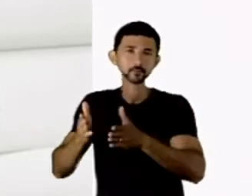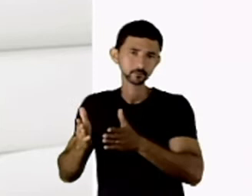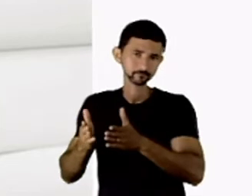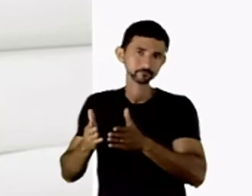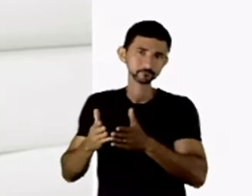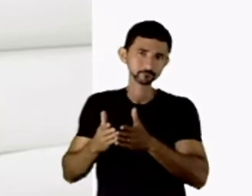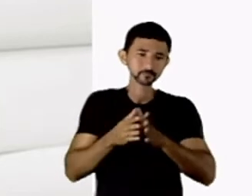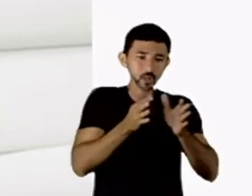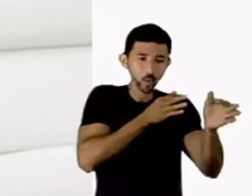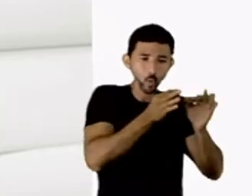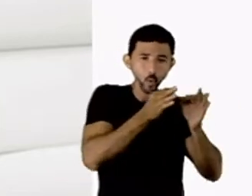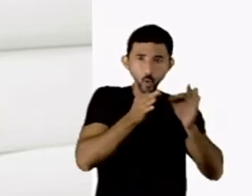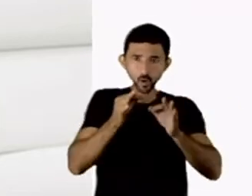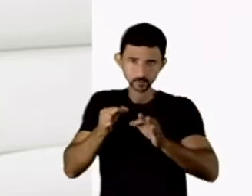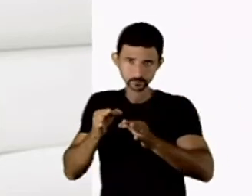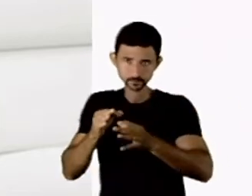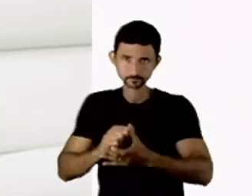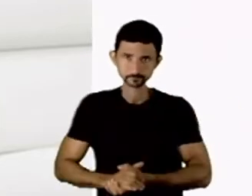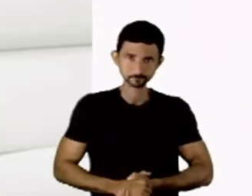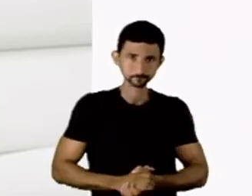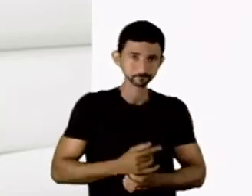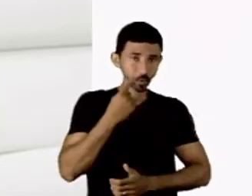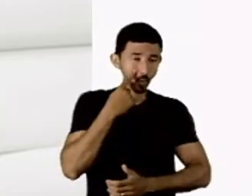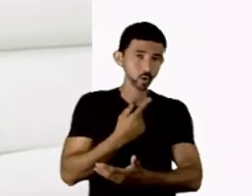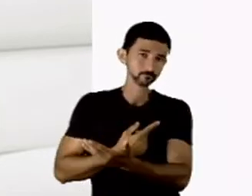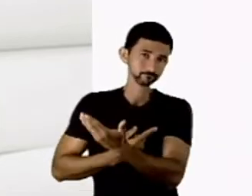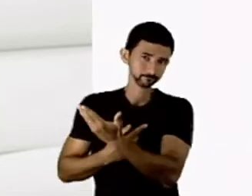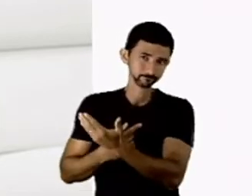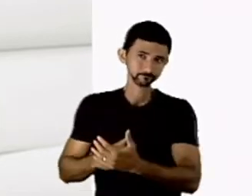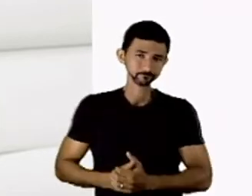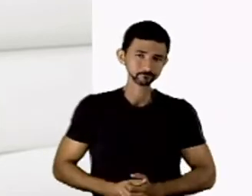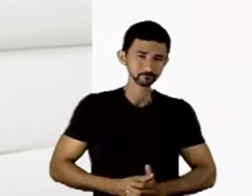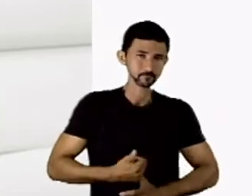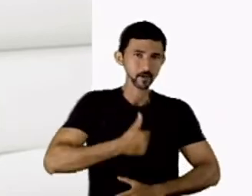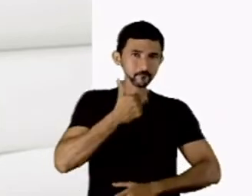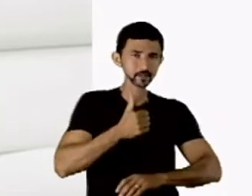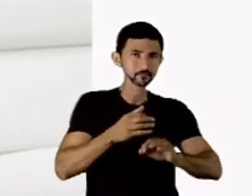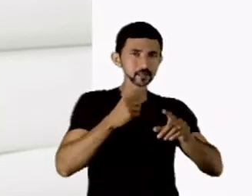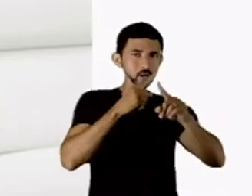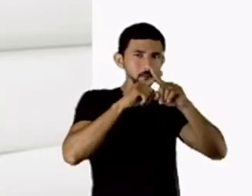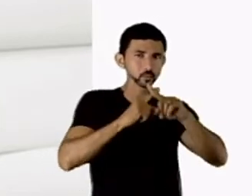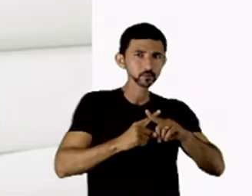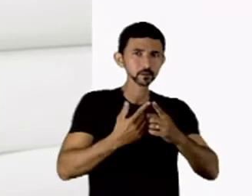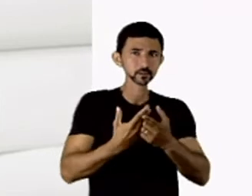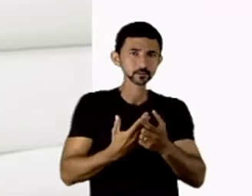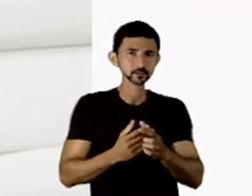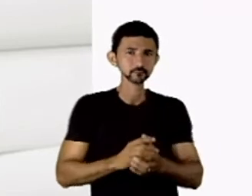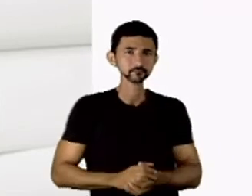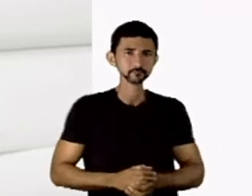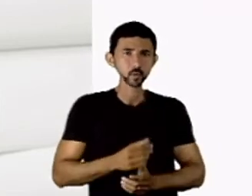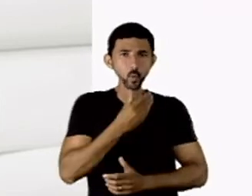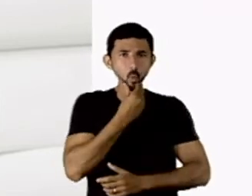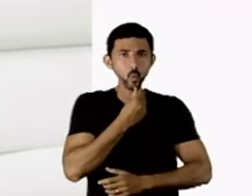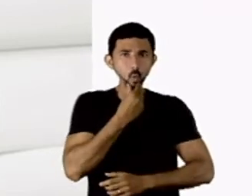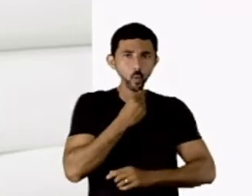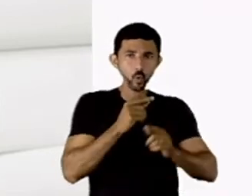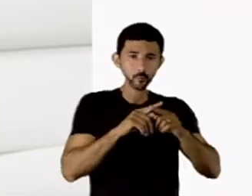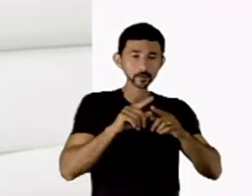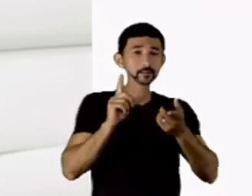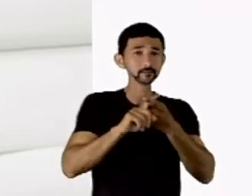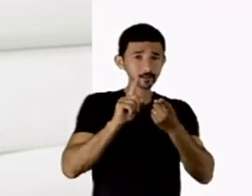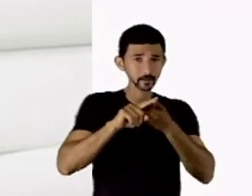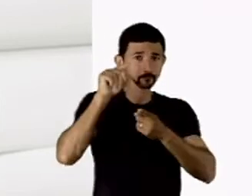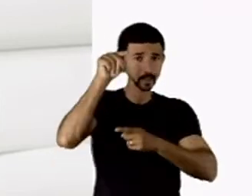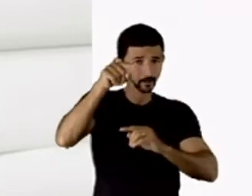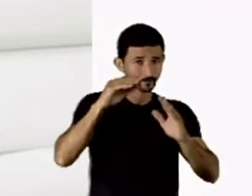sejam organizados. Observem aqui que eu faço primeiro a multiplicação, o Cleison faz no quadro e você